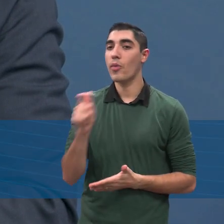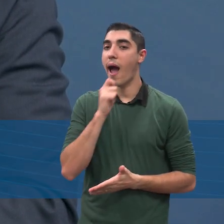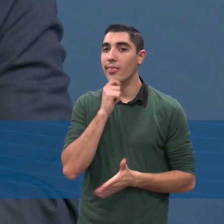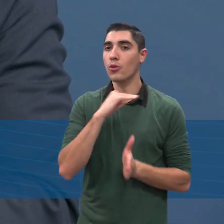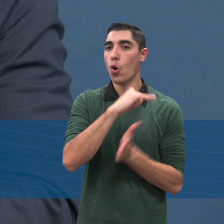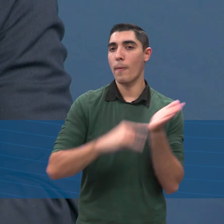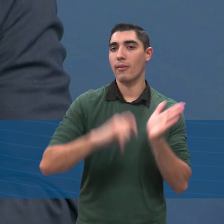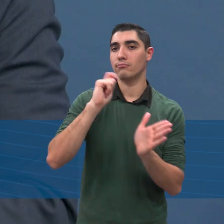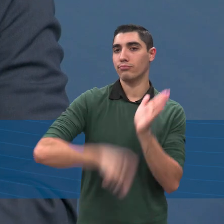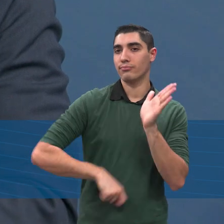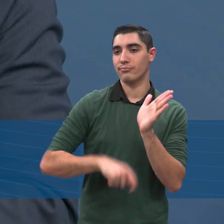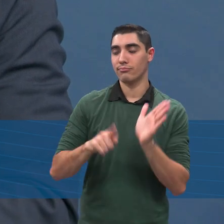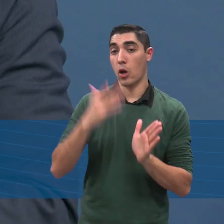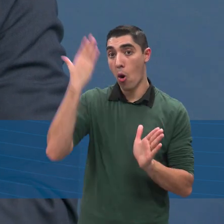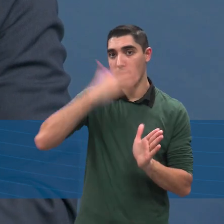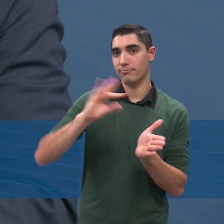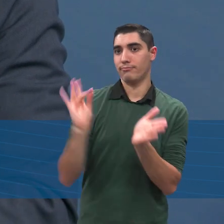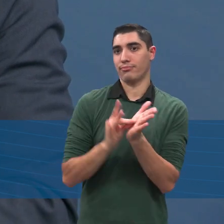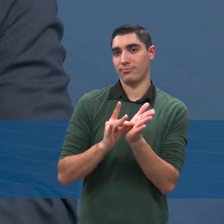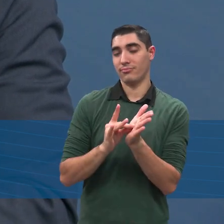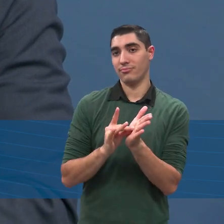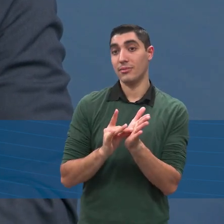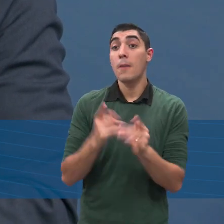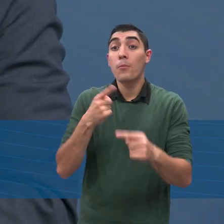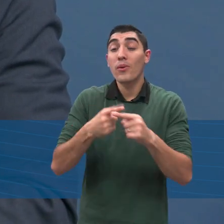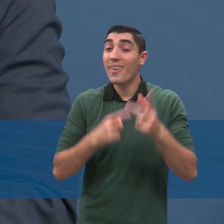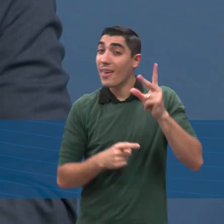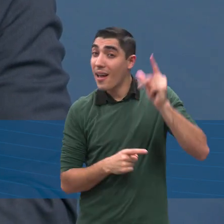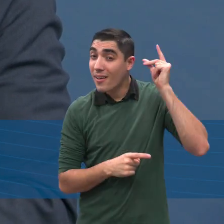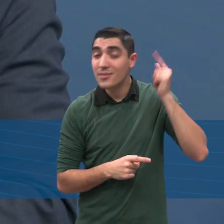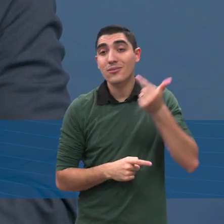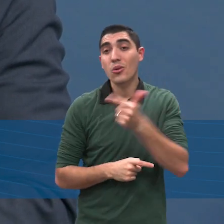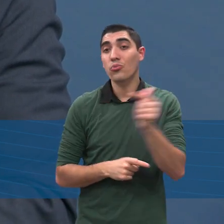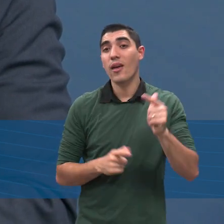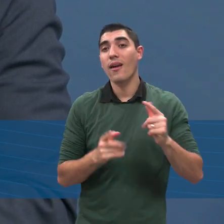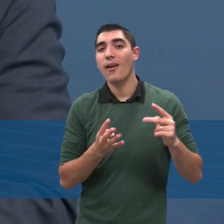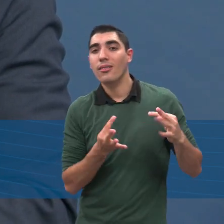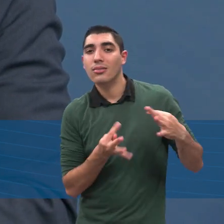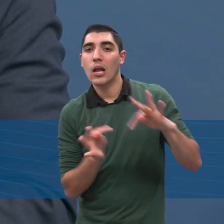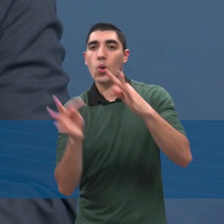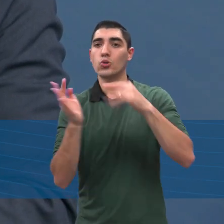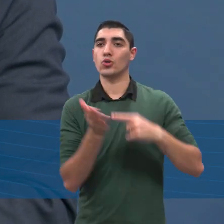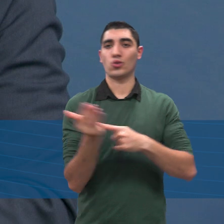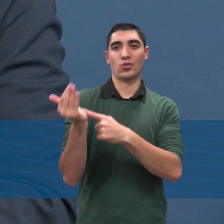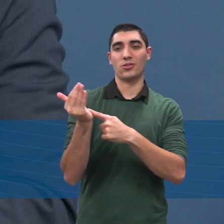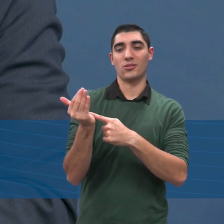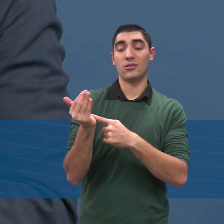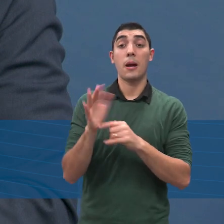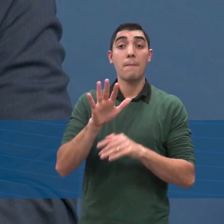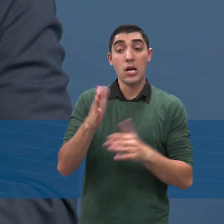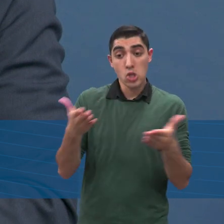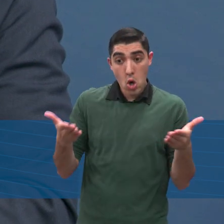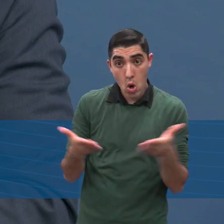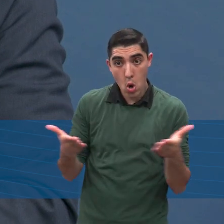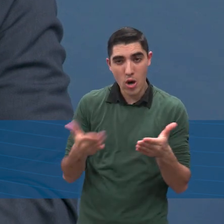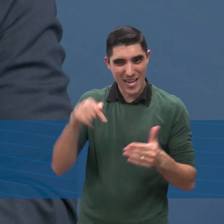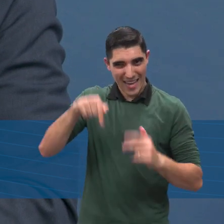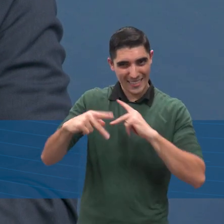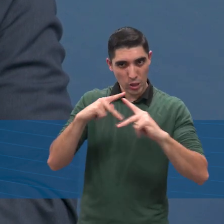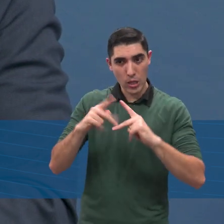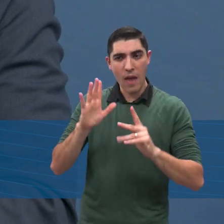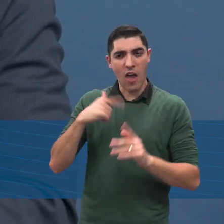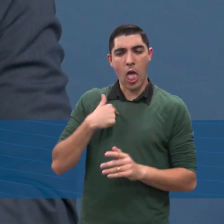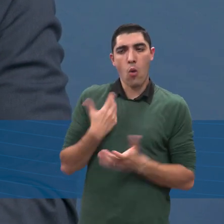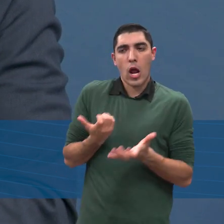existiram de uma época que não tinha tecnologia. Mas hoje em dia não se começa um assentamento irregular em São